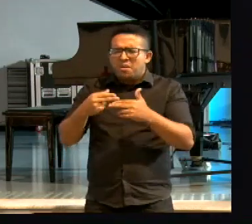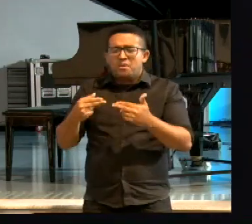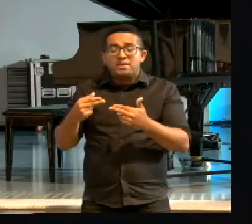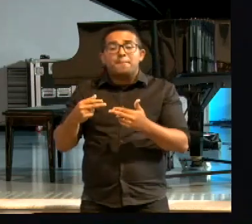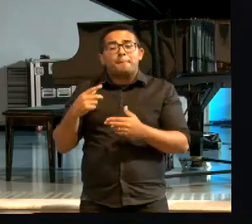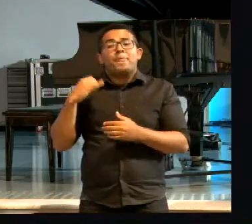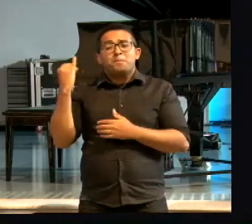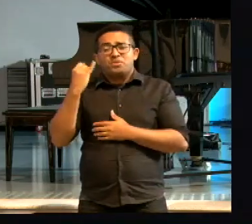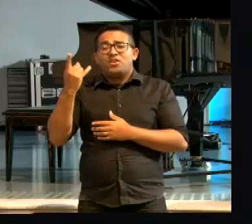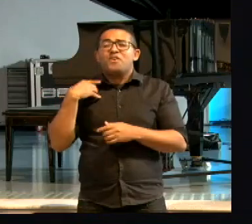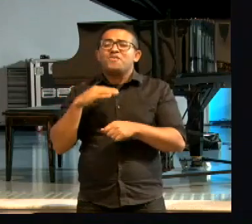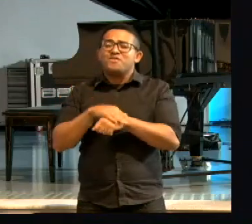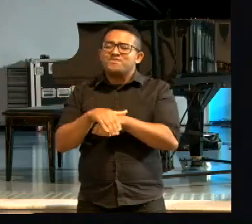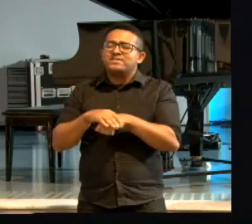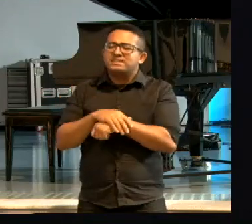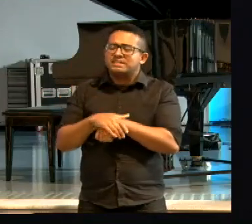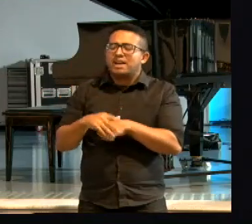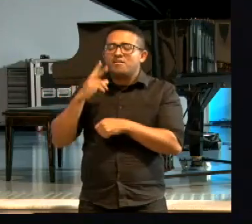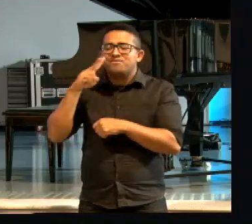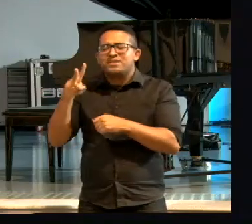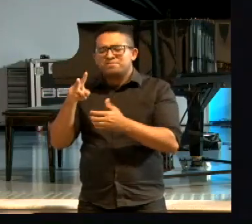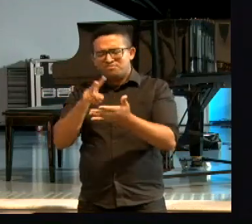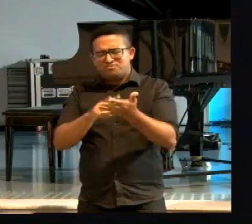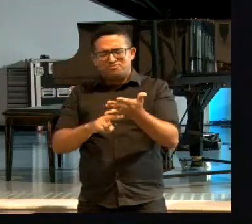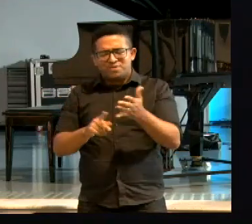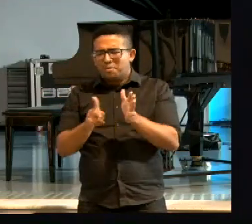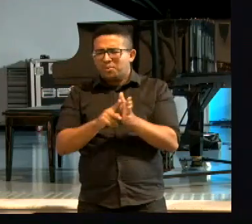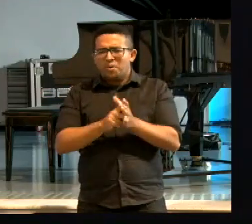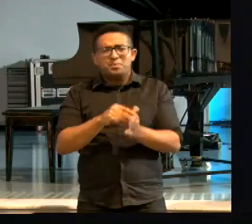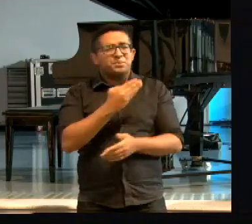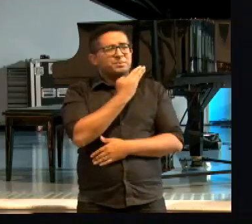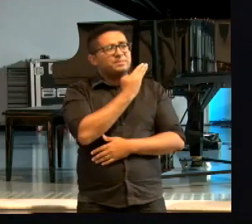vale a pena a gente discutir olhando esse texto é